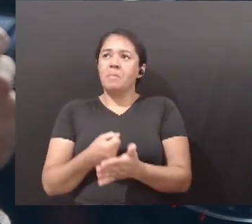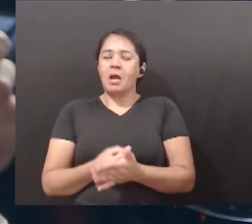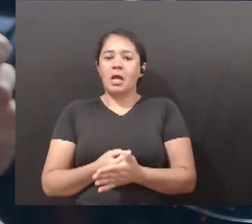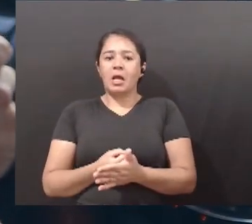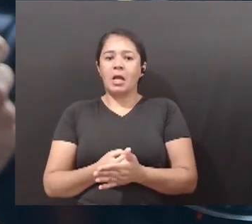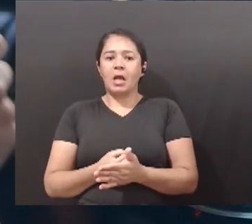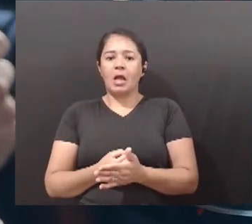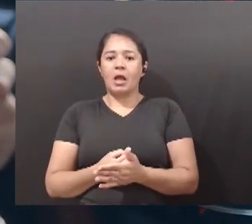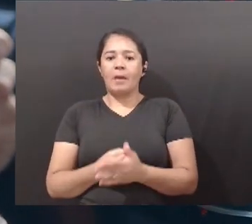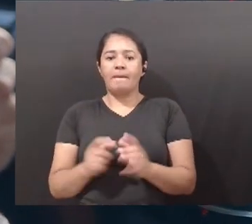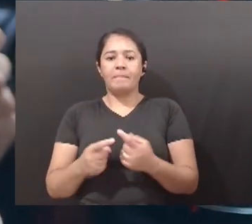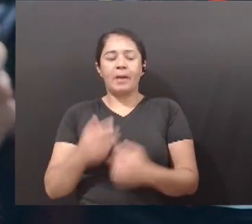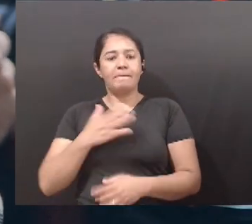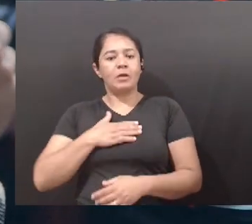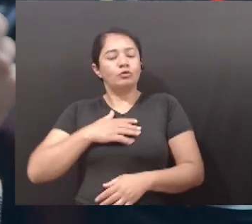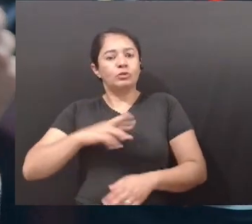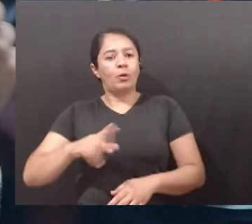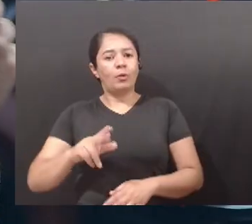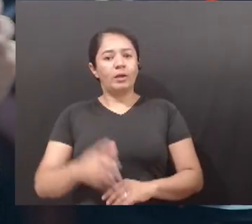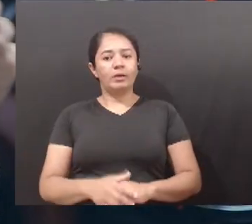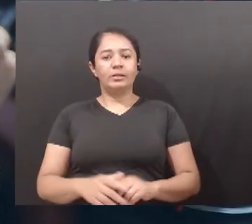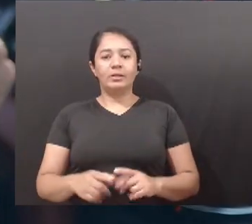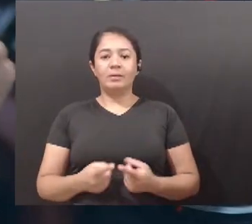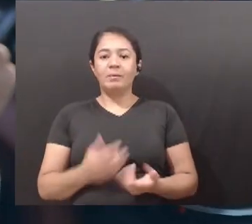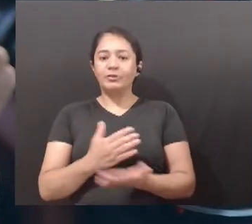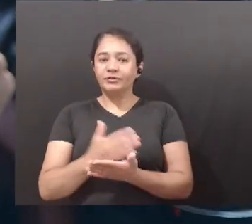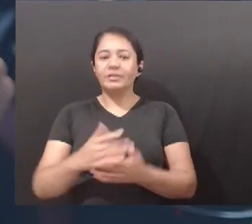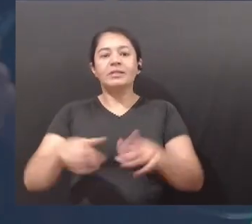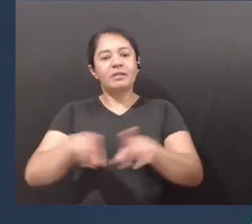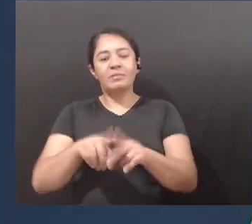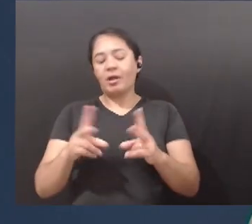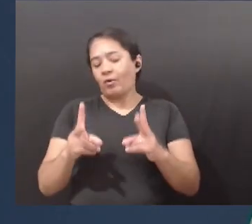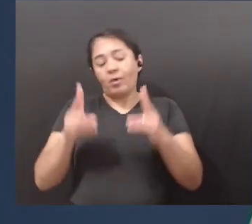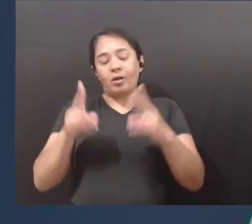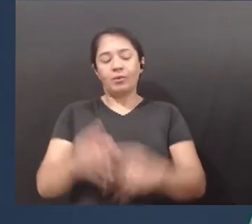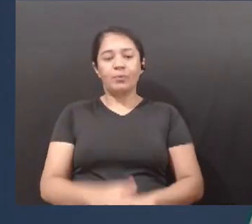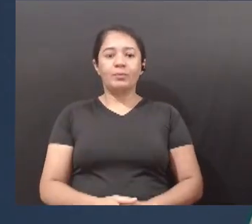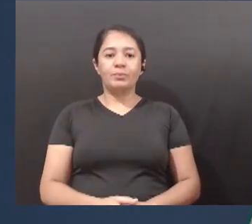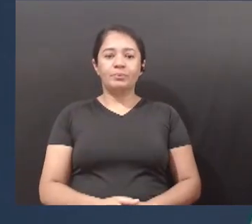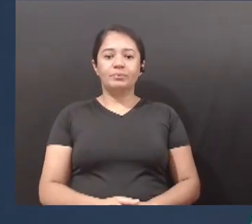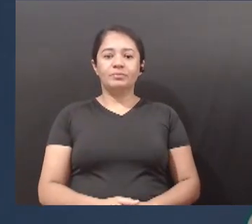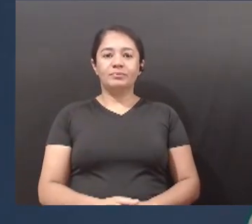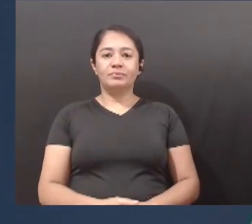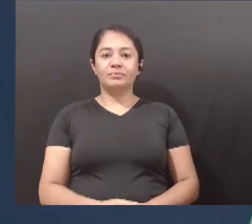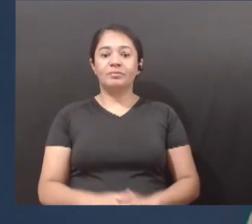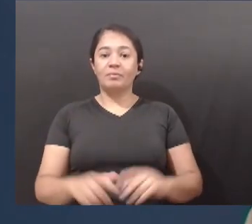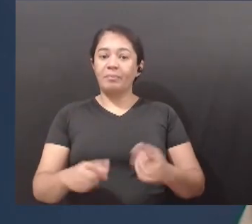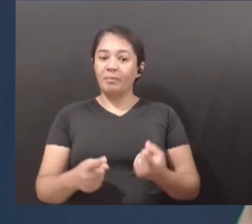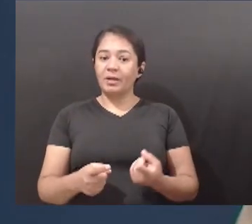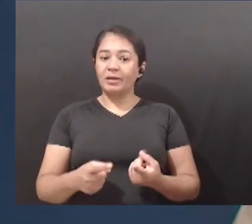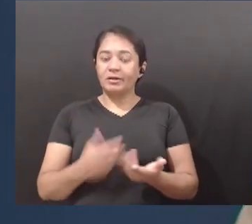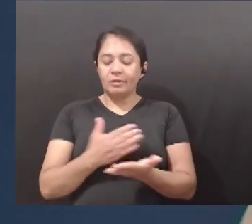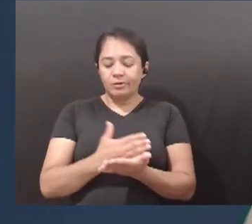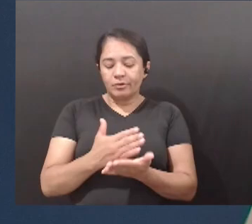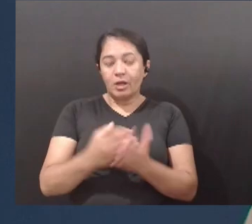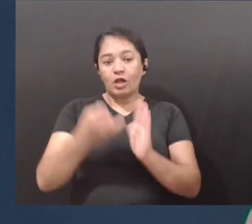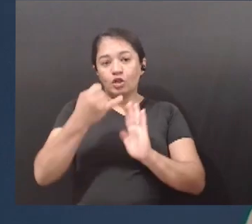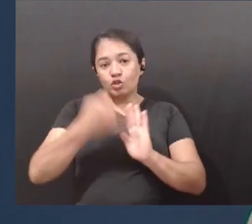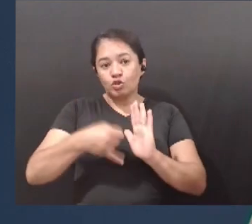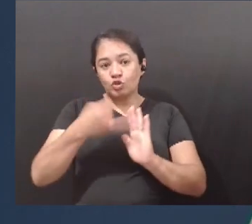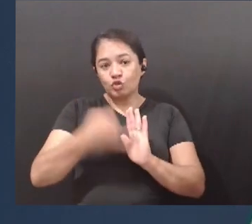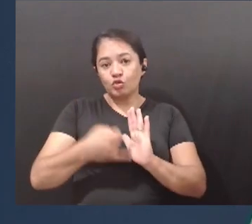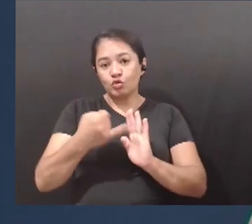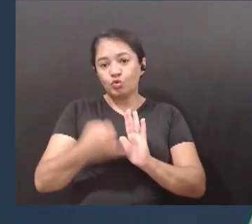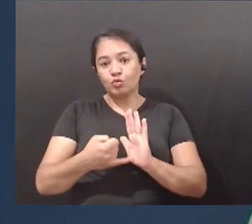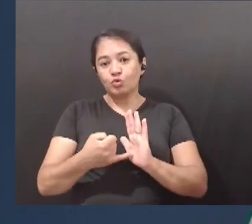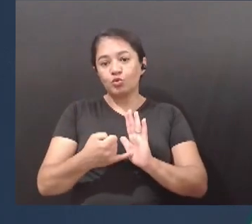ser meu. Só que no financiamento também é a mesma coisa. Então tem essa questão, só que no financiamento você paga juros, e aí depois, quando termina de pagar, que você